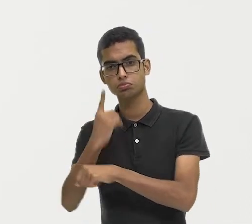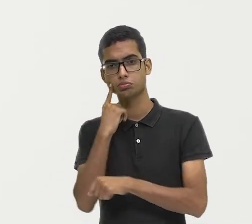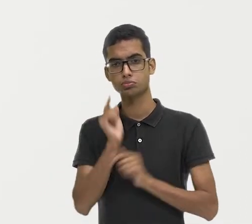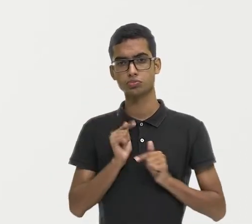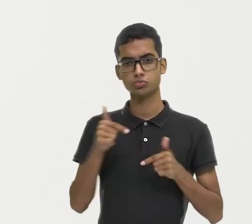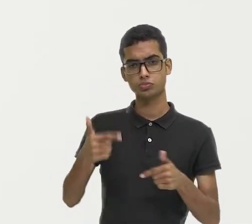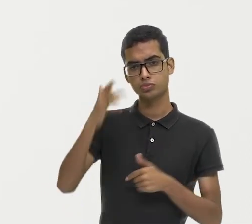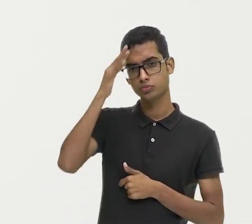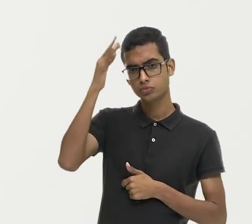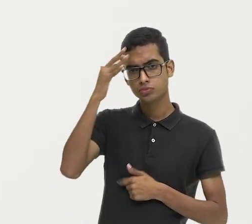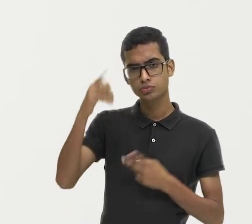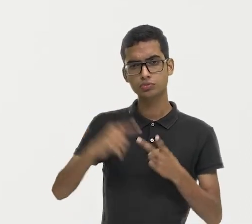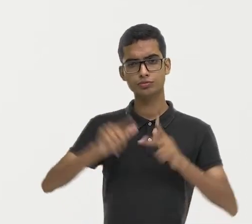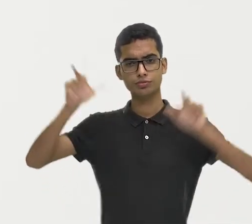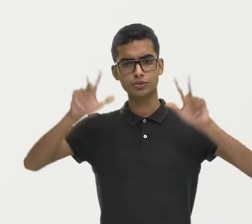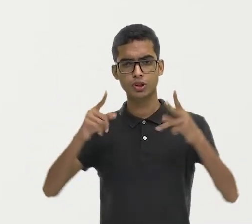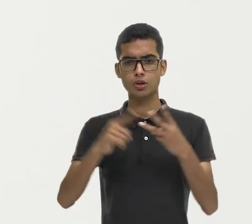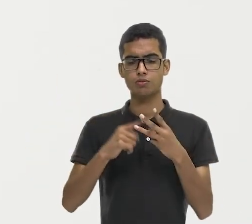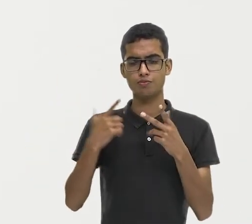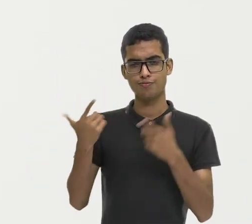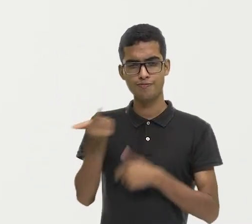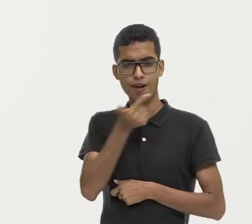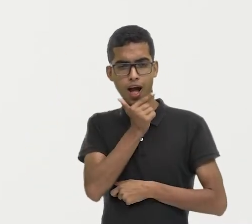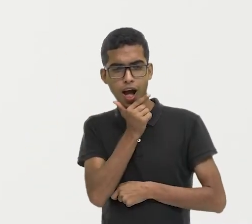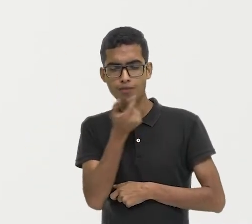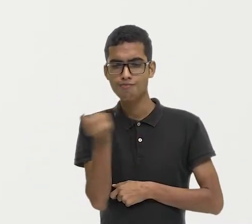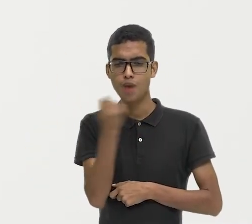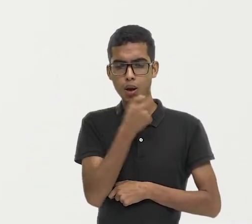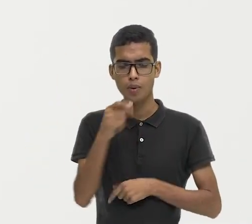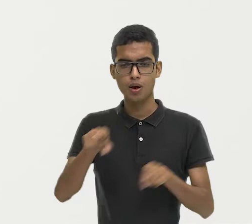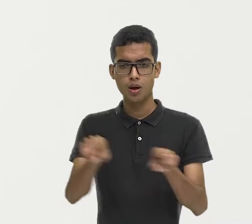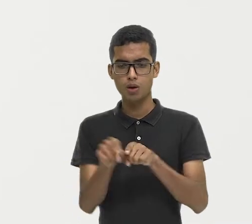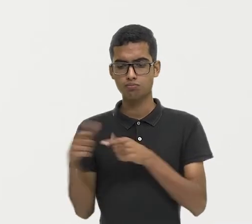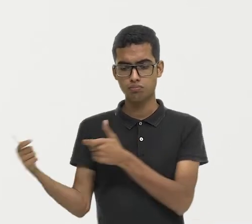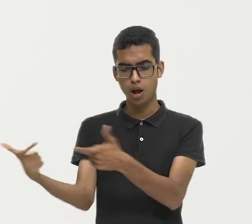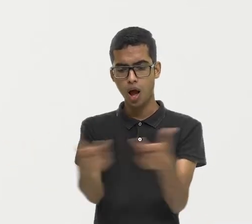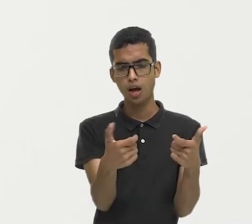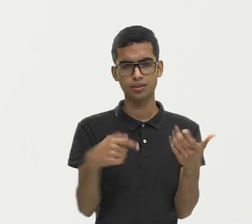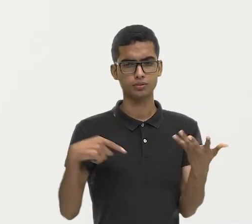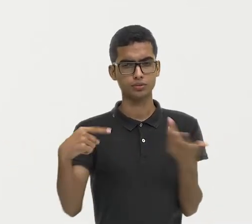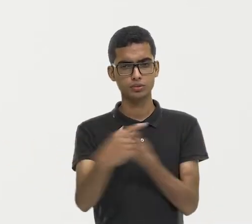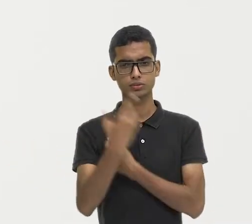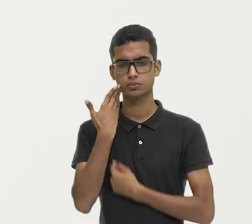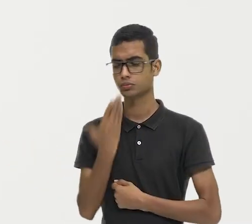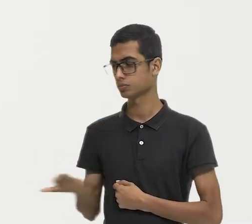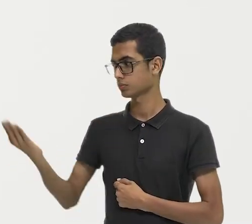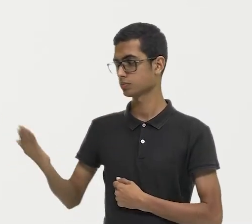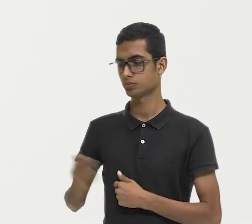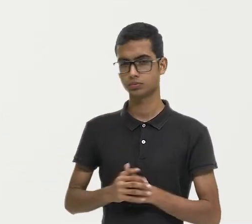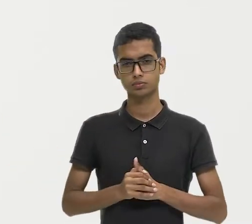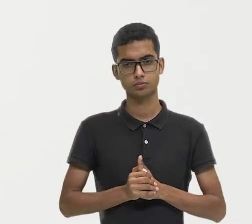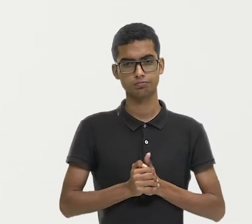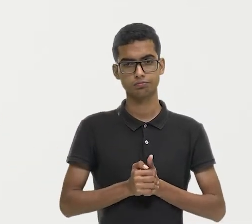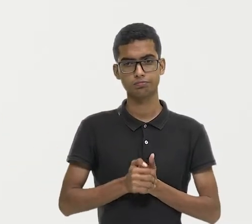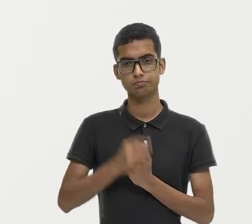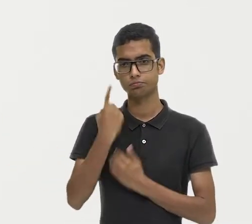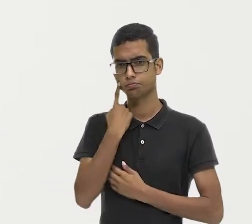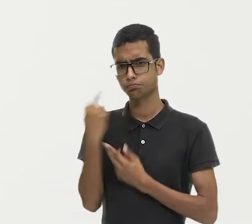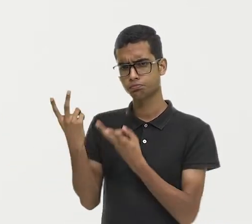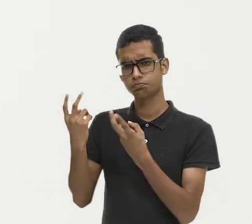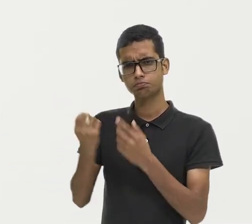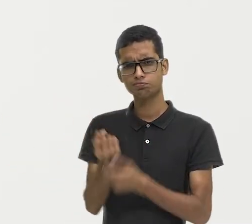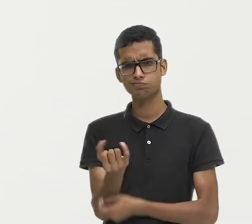ficção, aventura, comédia, terror, guerra, entre outros, tá? E aí você consegue perceber que, de acordo